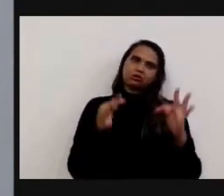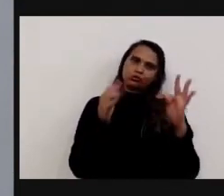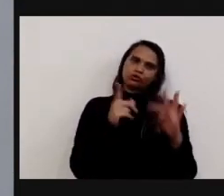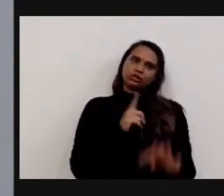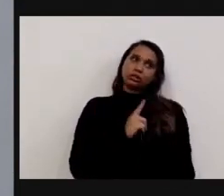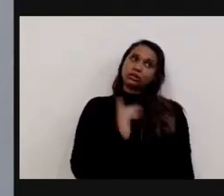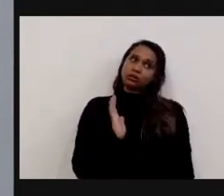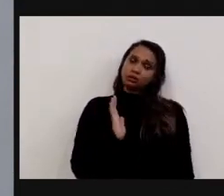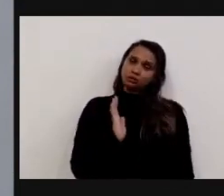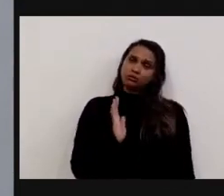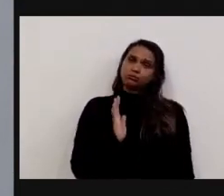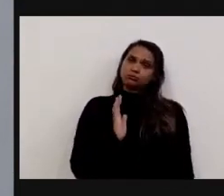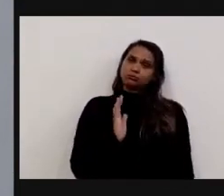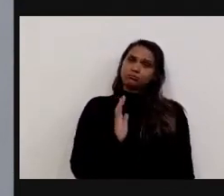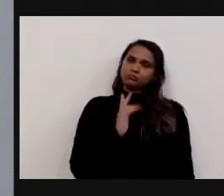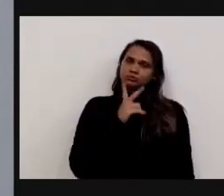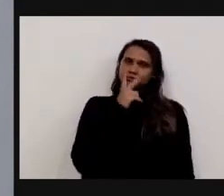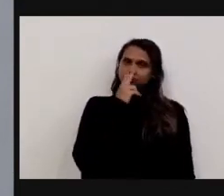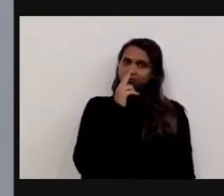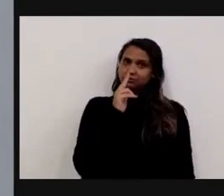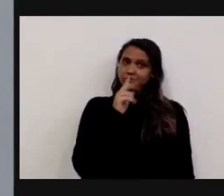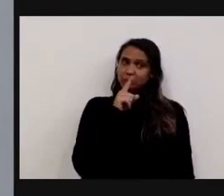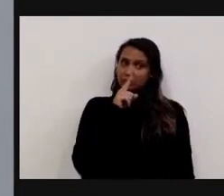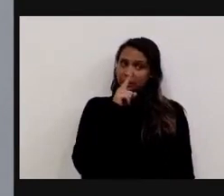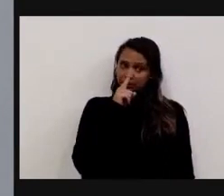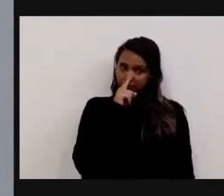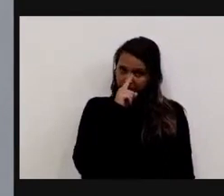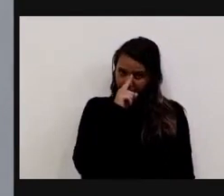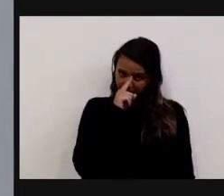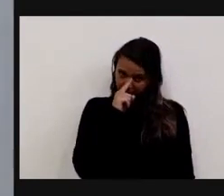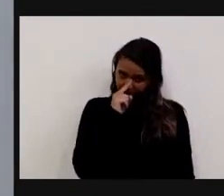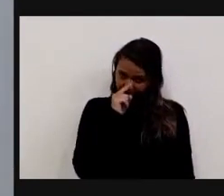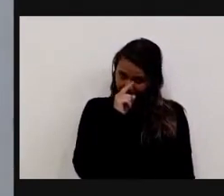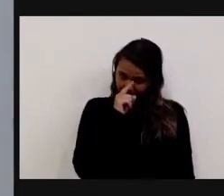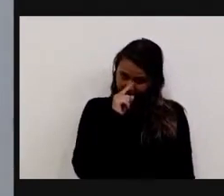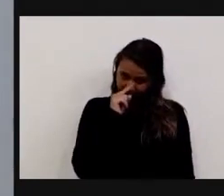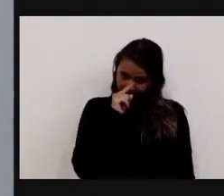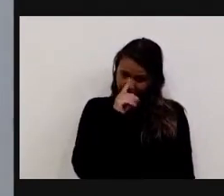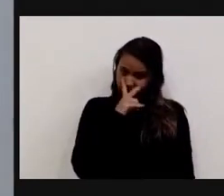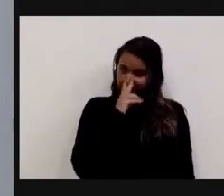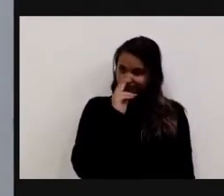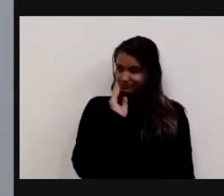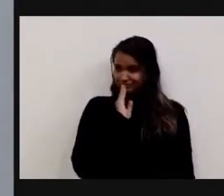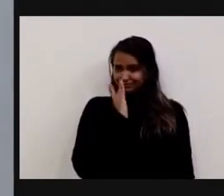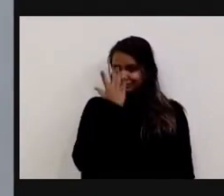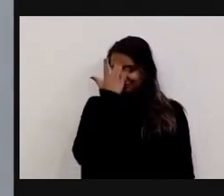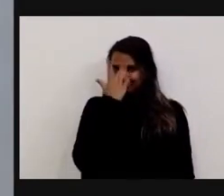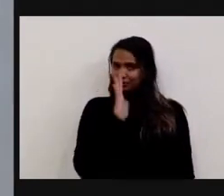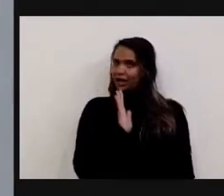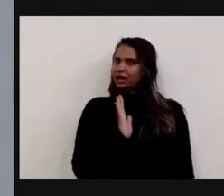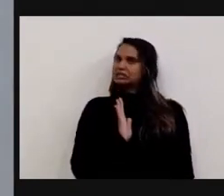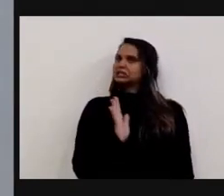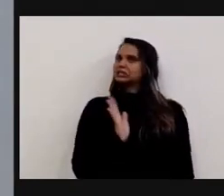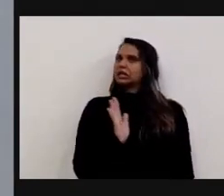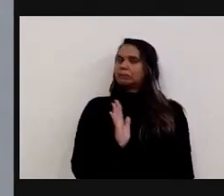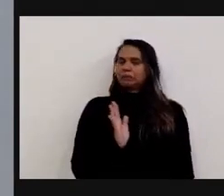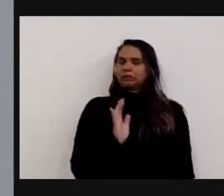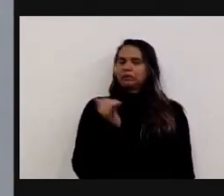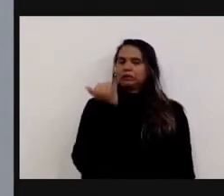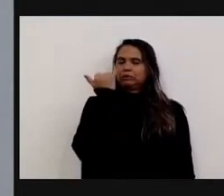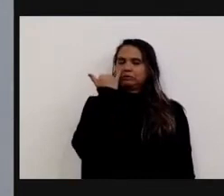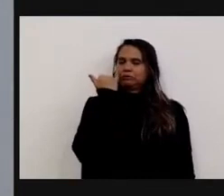para isso eu acho que pode ser bem perigoso inclusive né não sei se o pessoal tá muito querendo saber esse dado aí